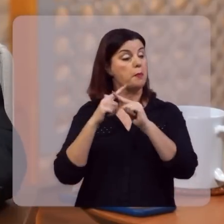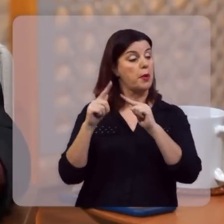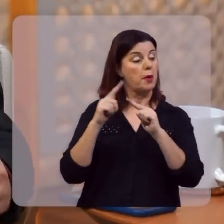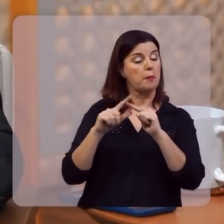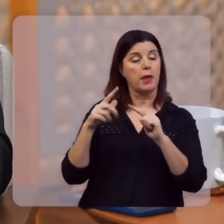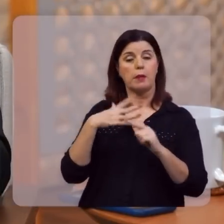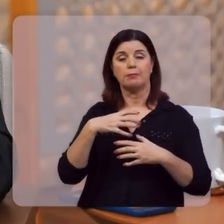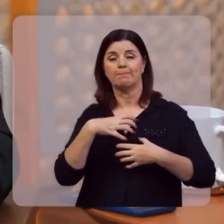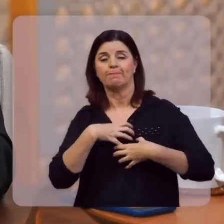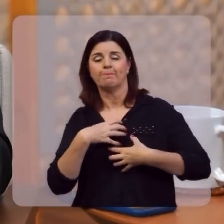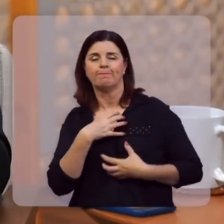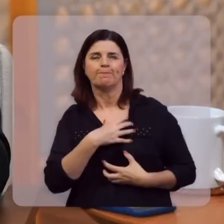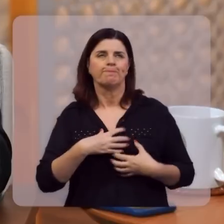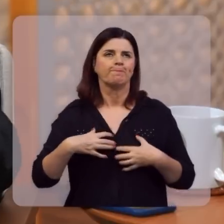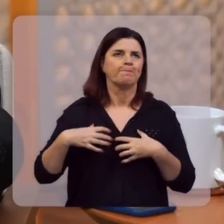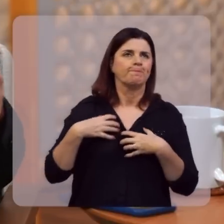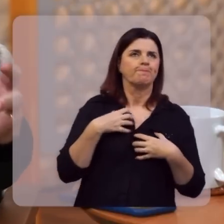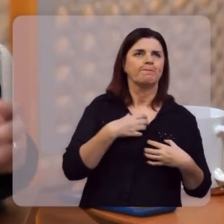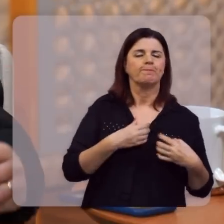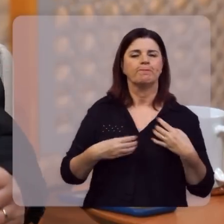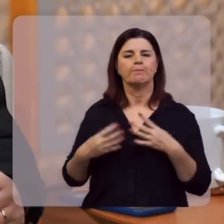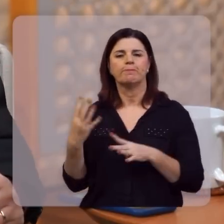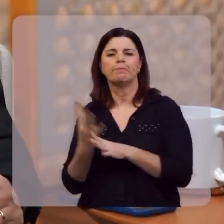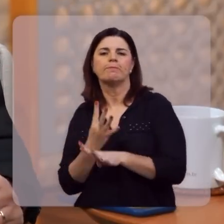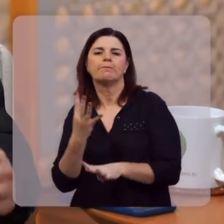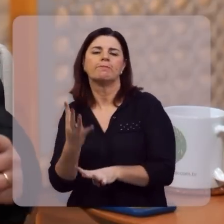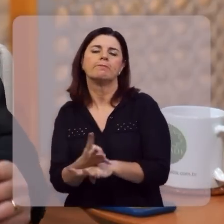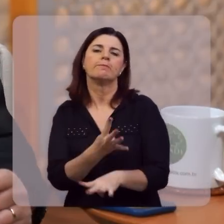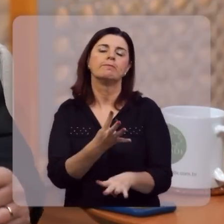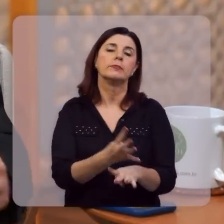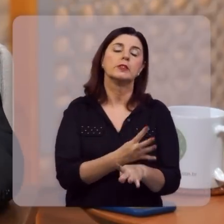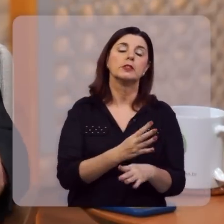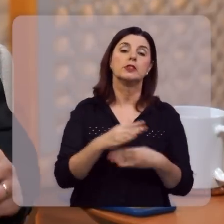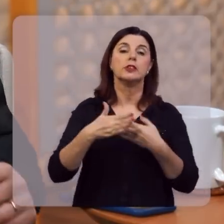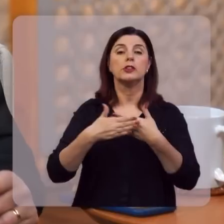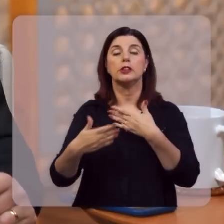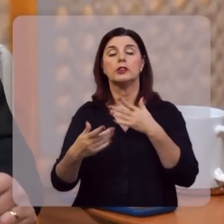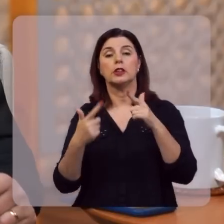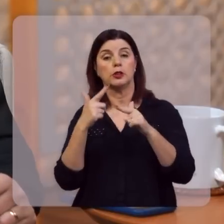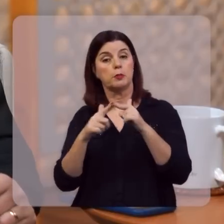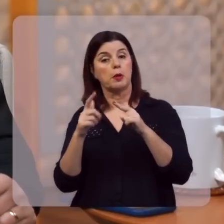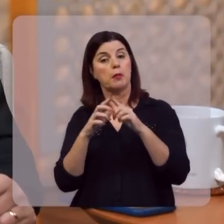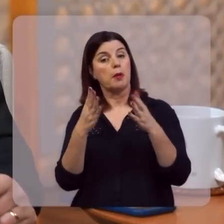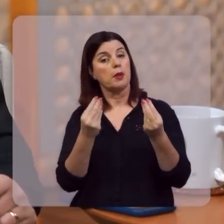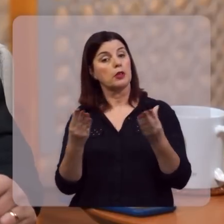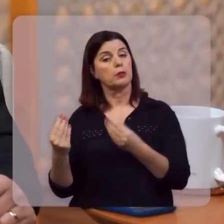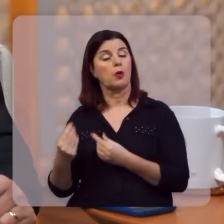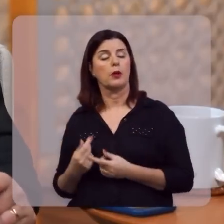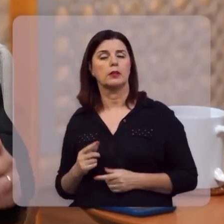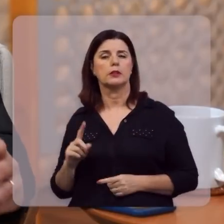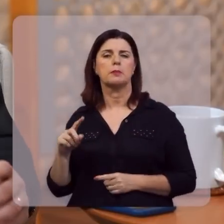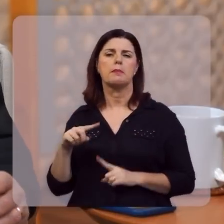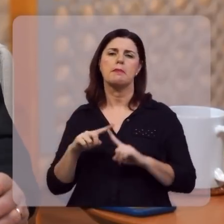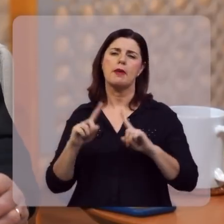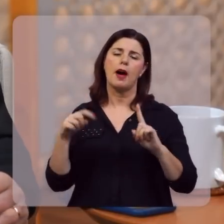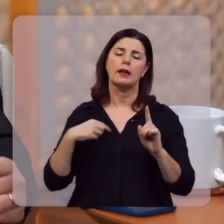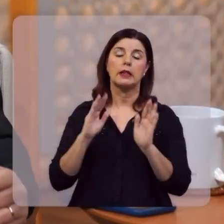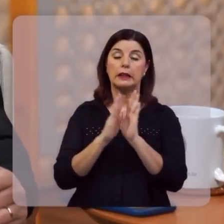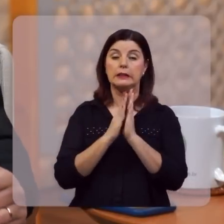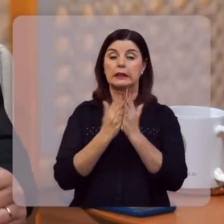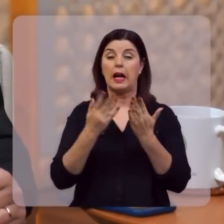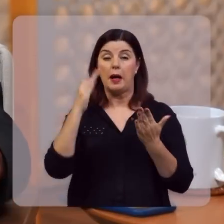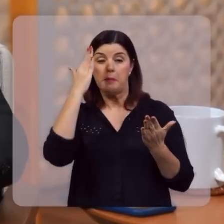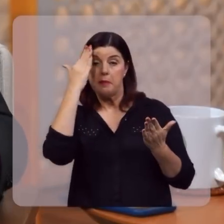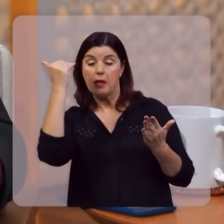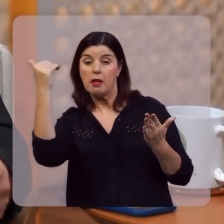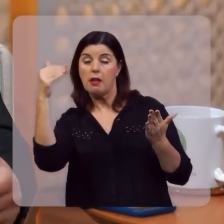e ficamos angustiados e desesperados, né? Diante de situações tão adversas. Todavia, a sabedoria